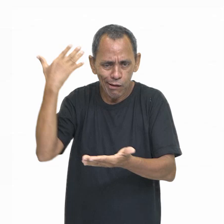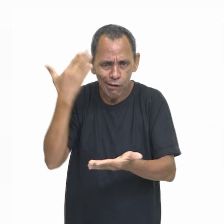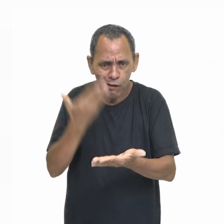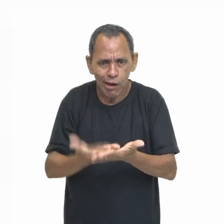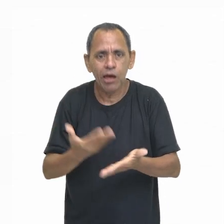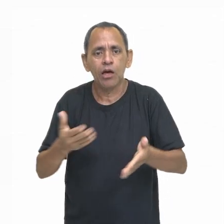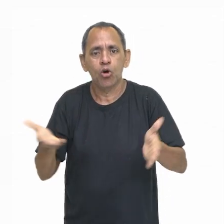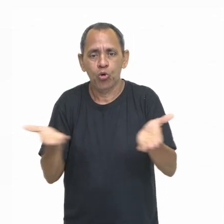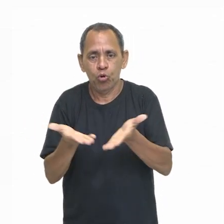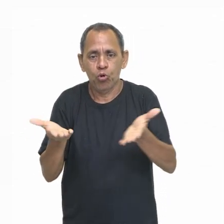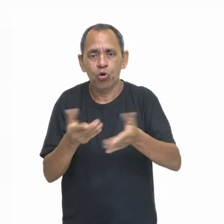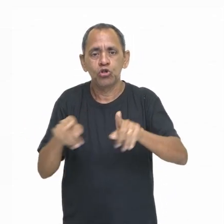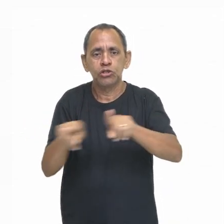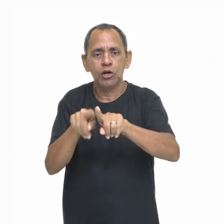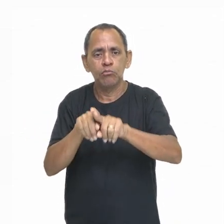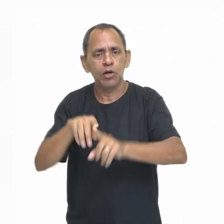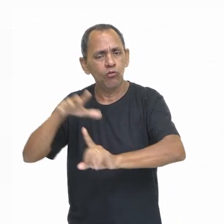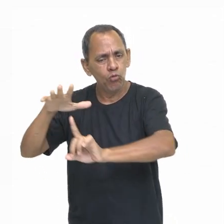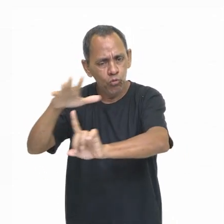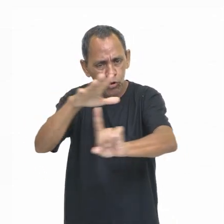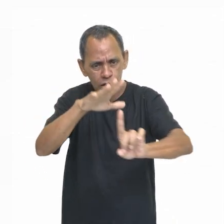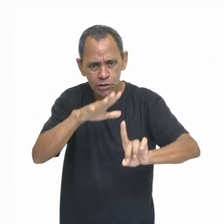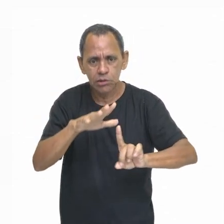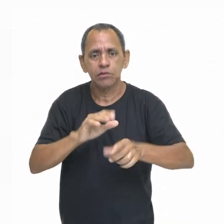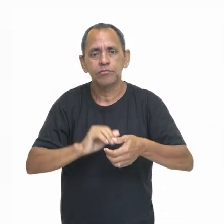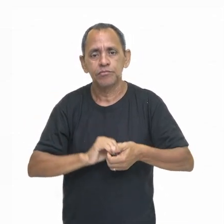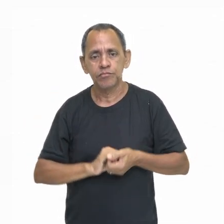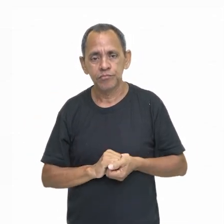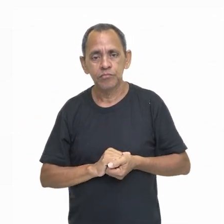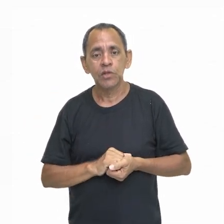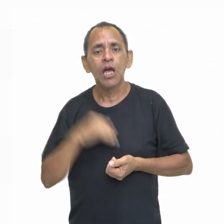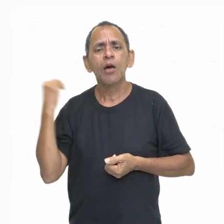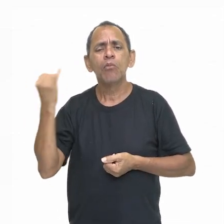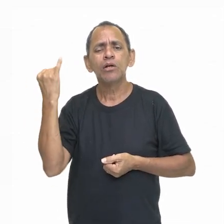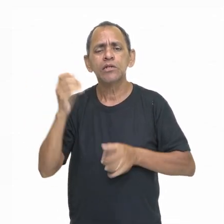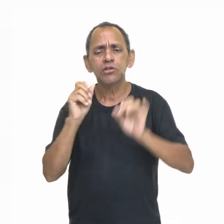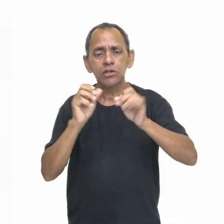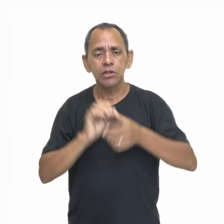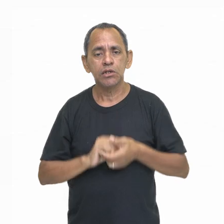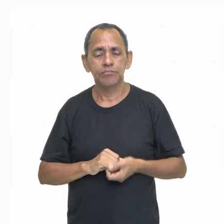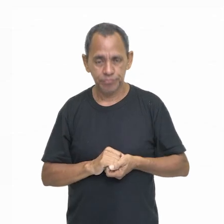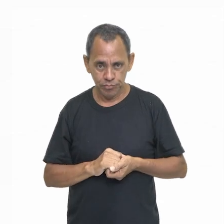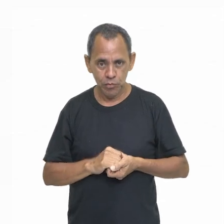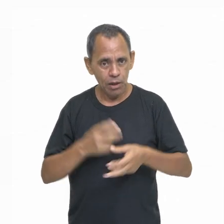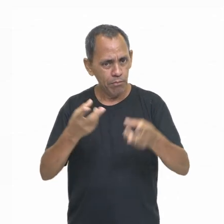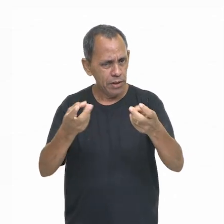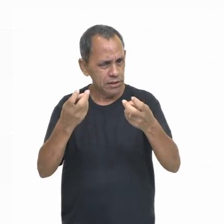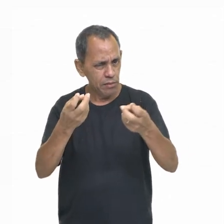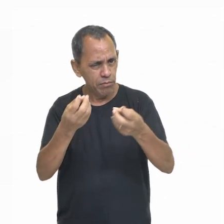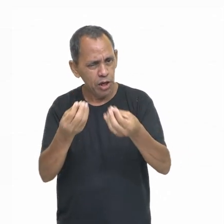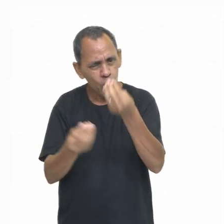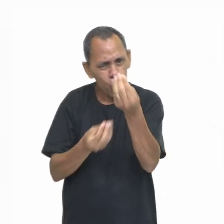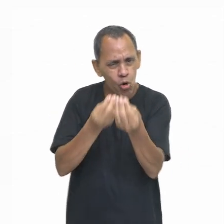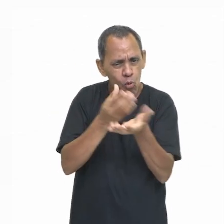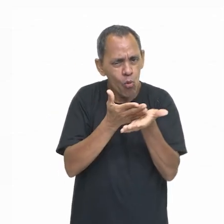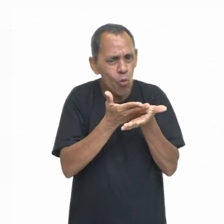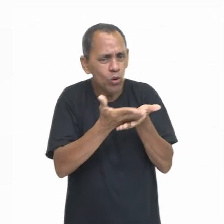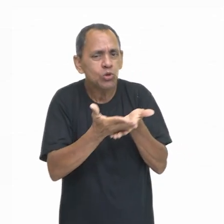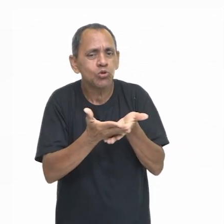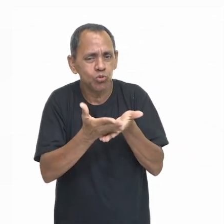encantar e inspirar até hoje. Então, é importante estarmos conectados, né, às origens